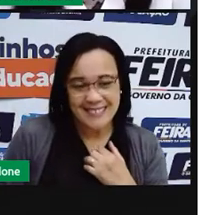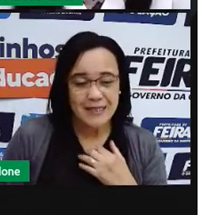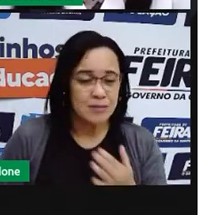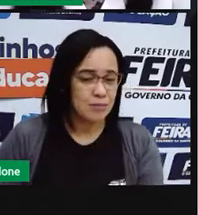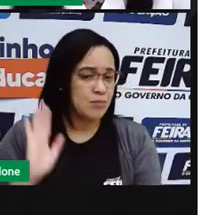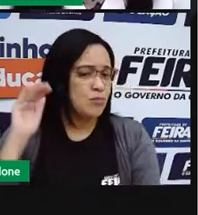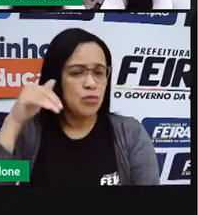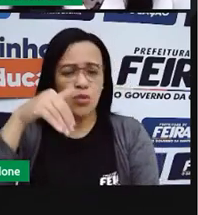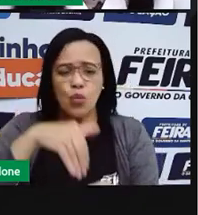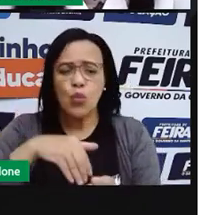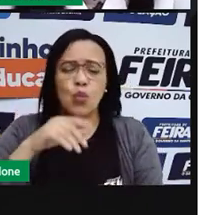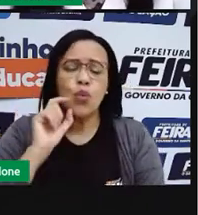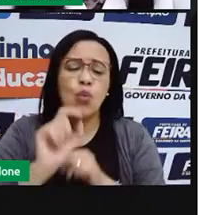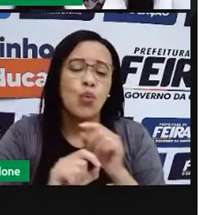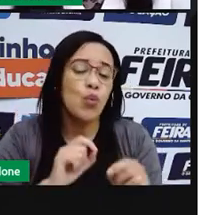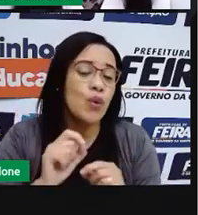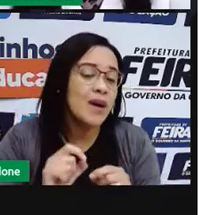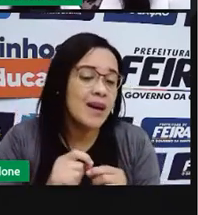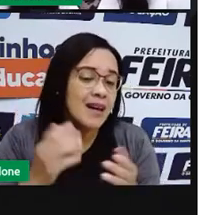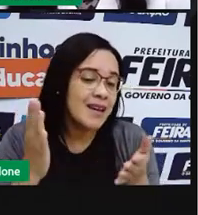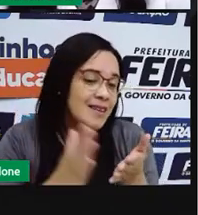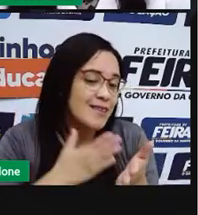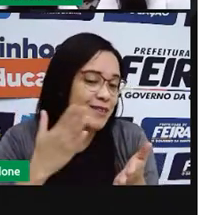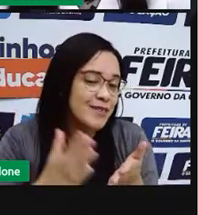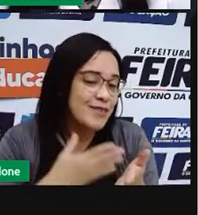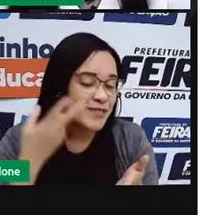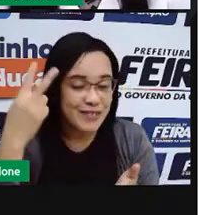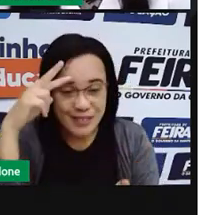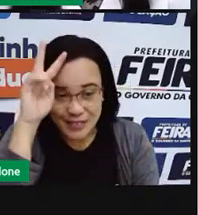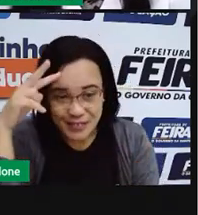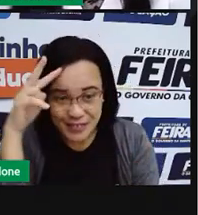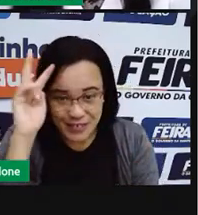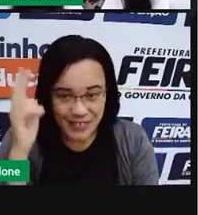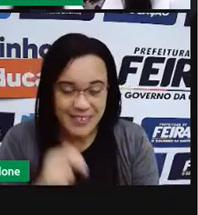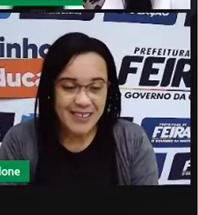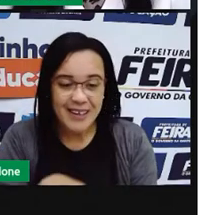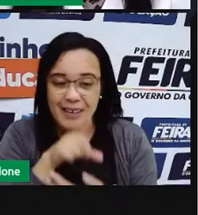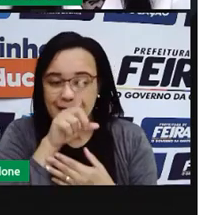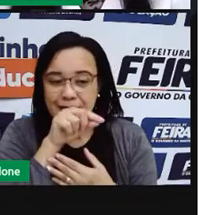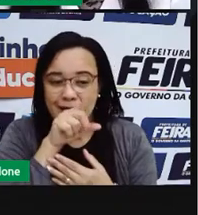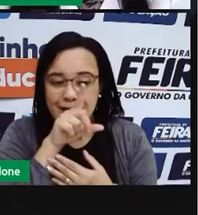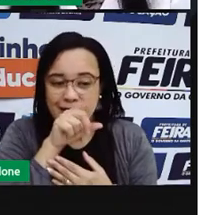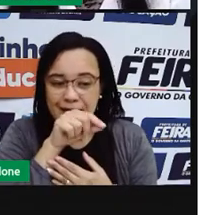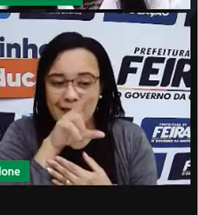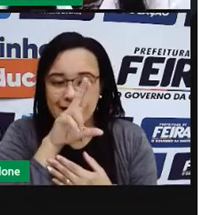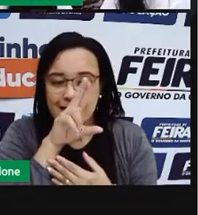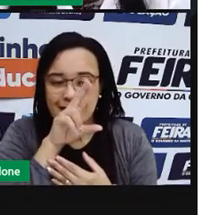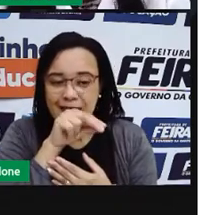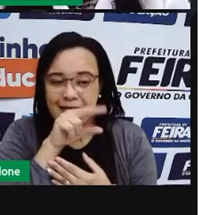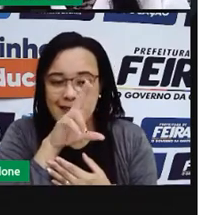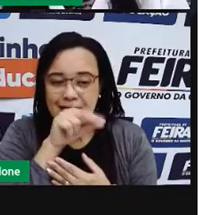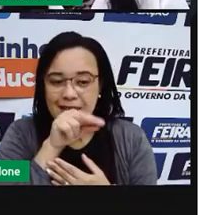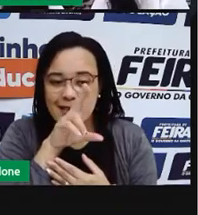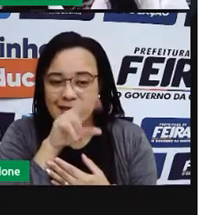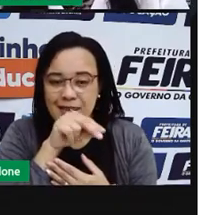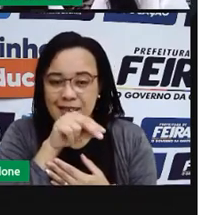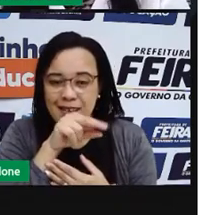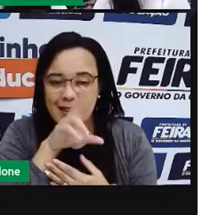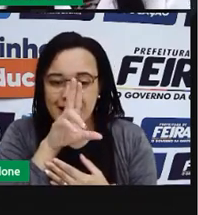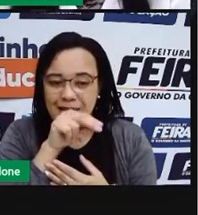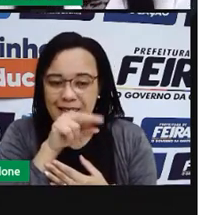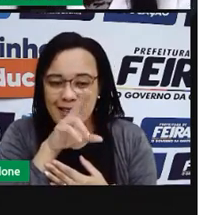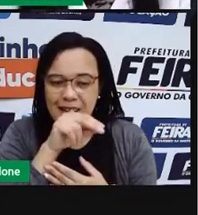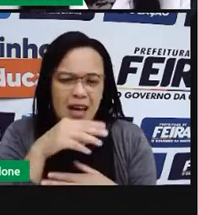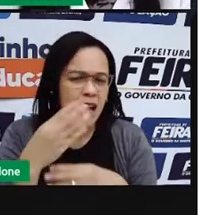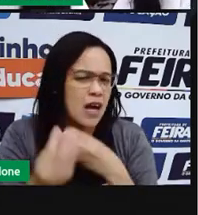vocês. Desse pato comendo um patinho. Olha a expressão dele. Será que ele está feliz?